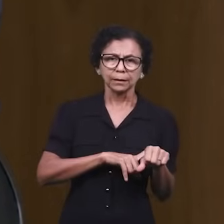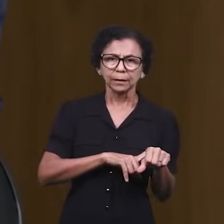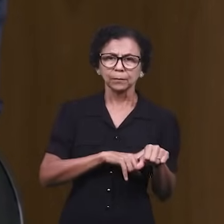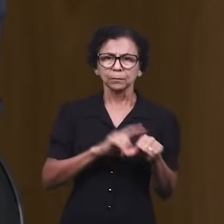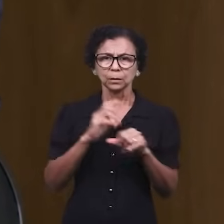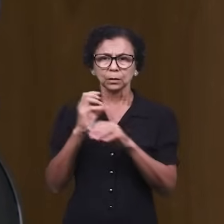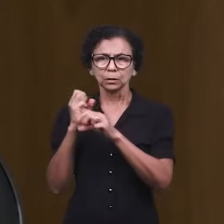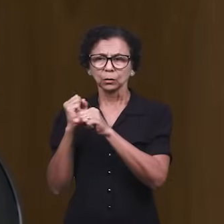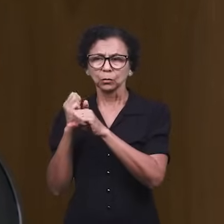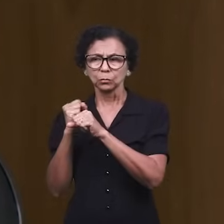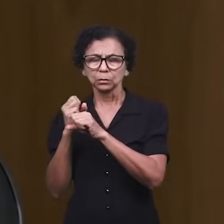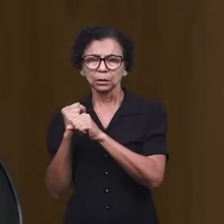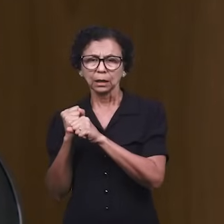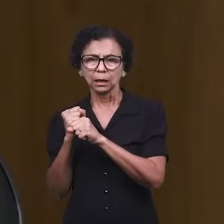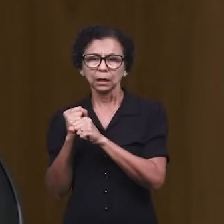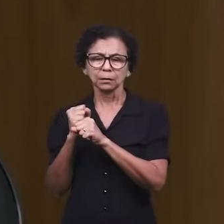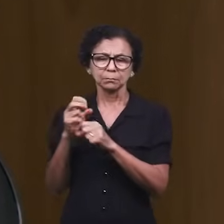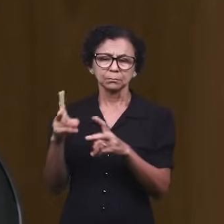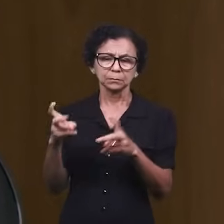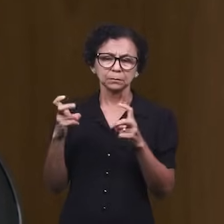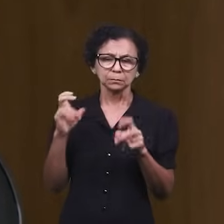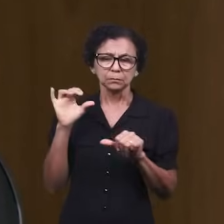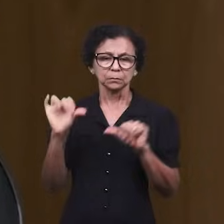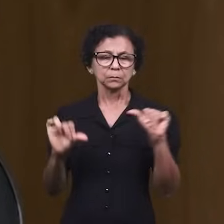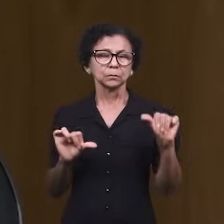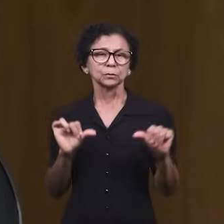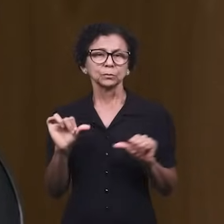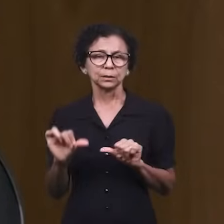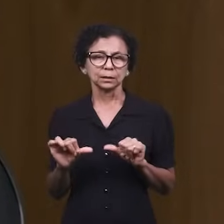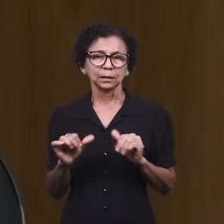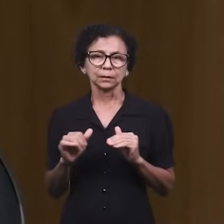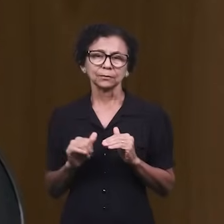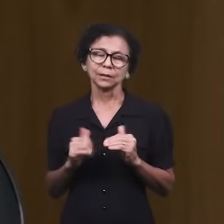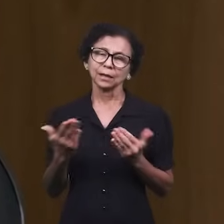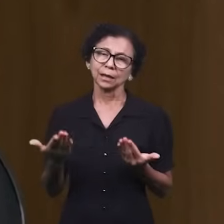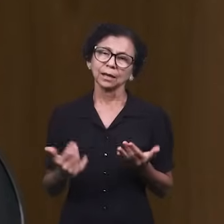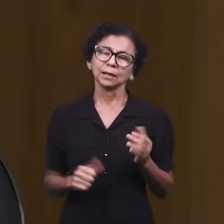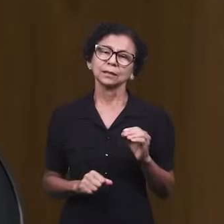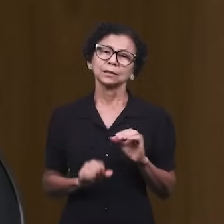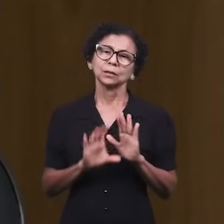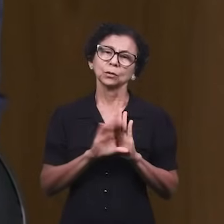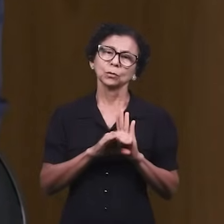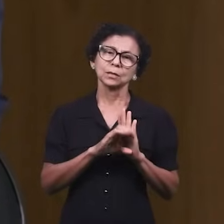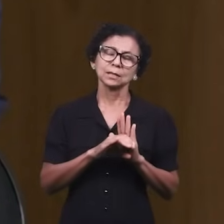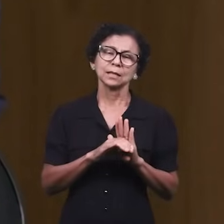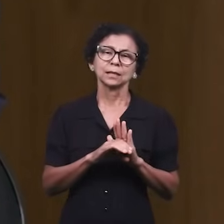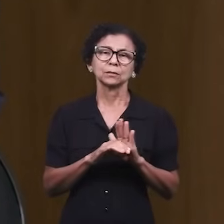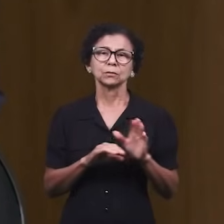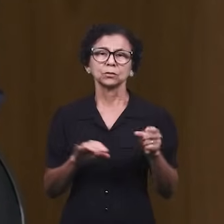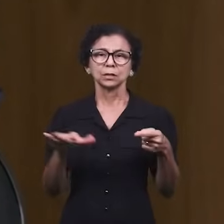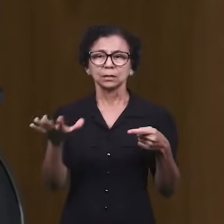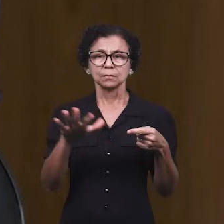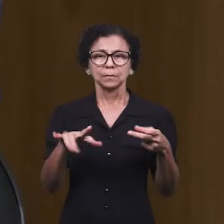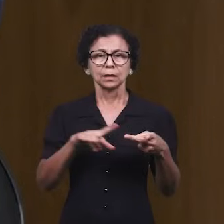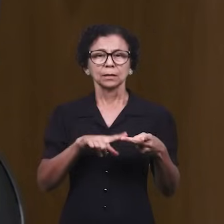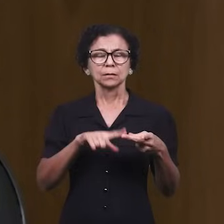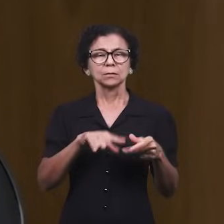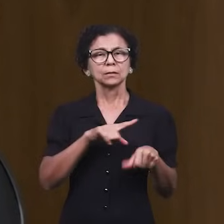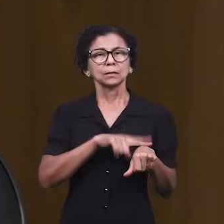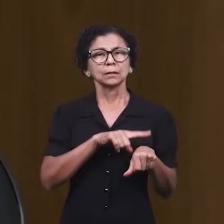uma grandeza à parte. Então, daí que surgiu o conceito de espaço-tempo.